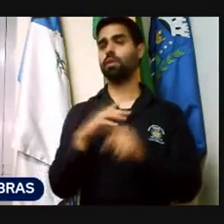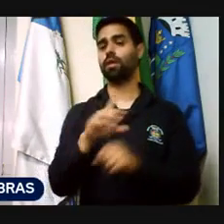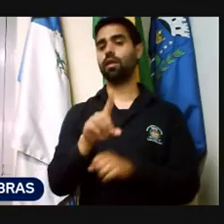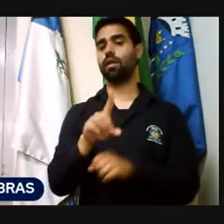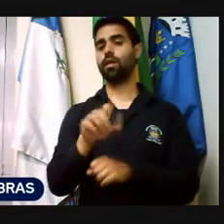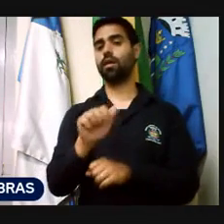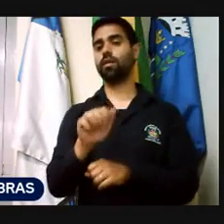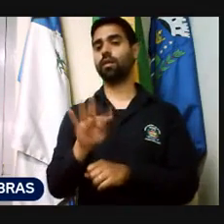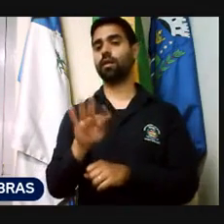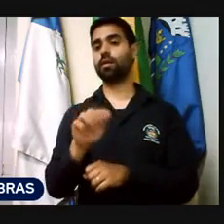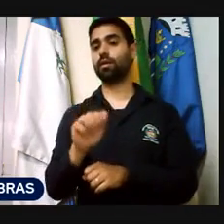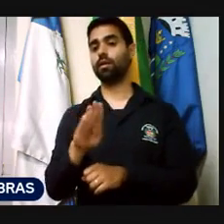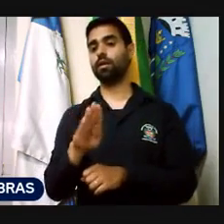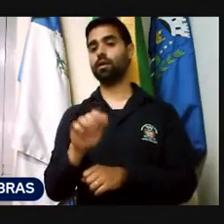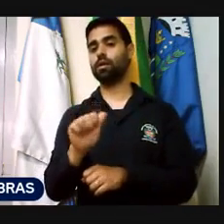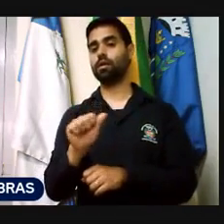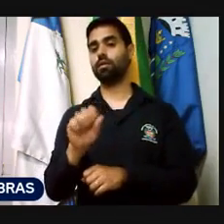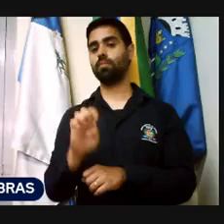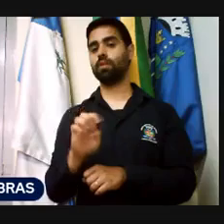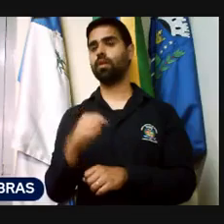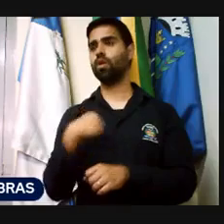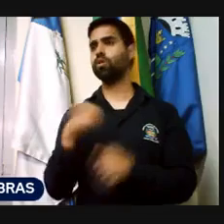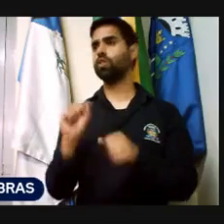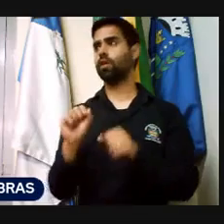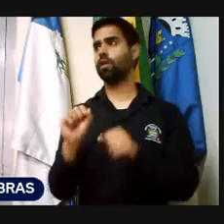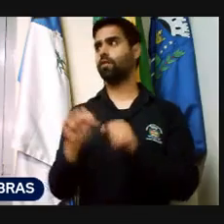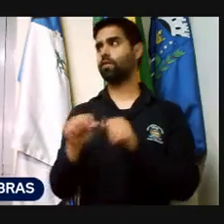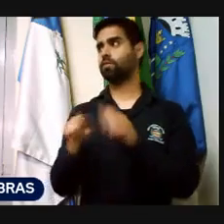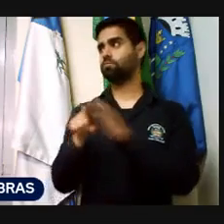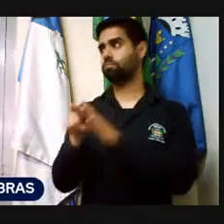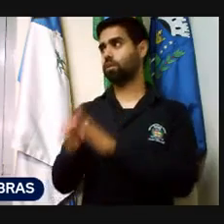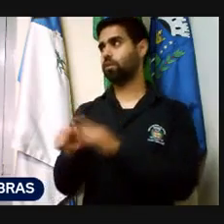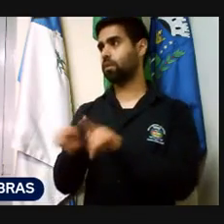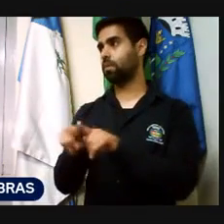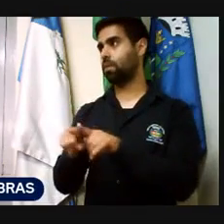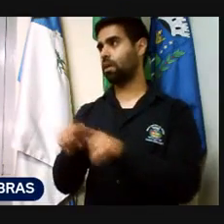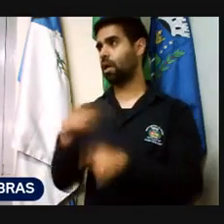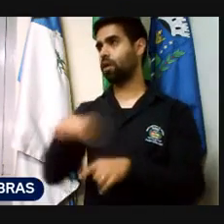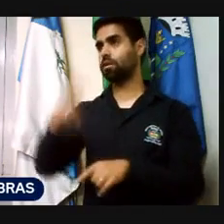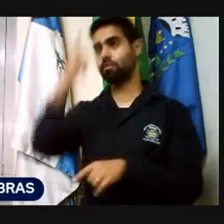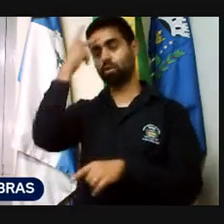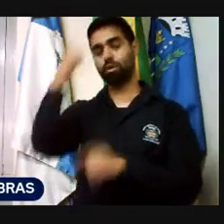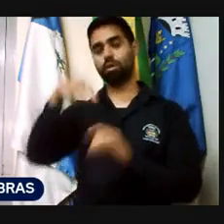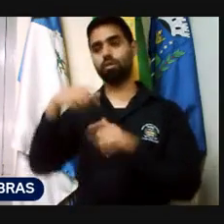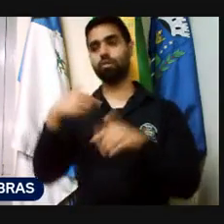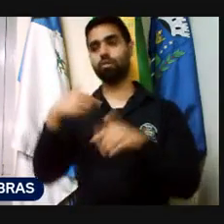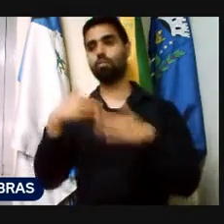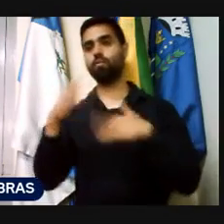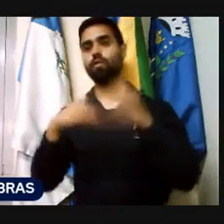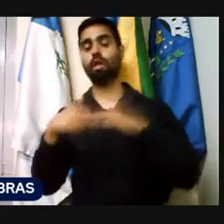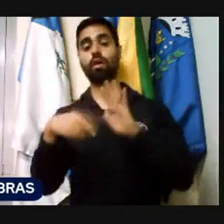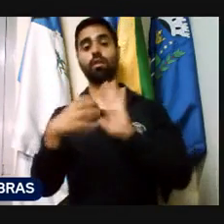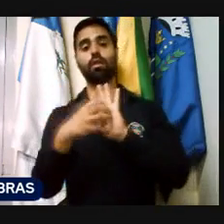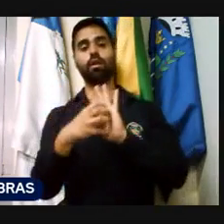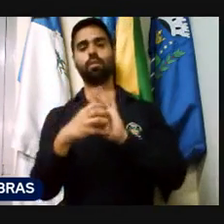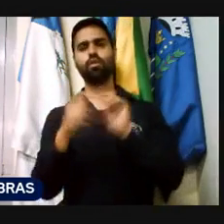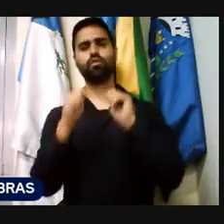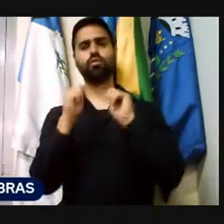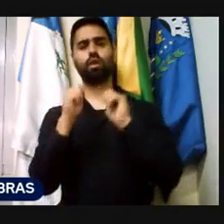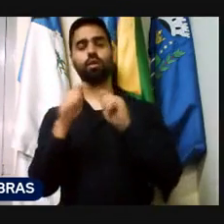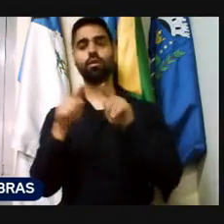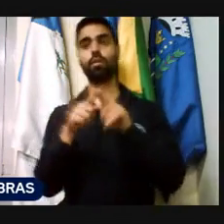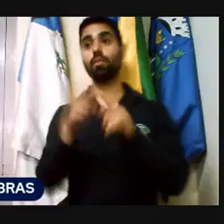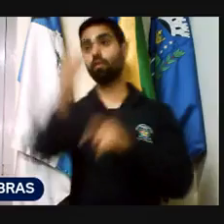base. Já mandei fazer um levantamento para a gente dar a data base dos servidores da Câmara. E a gente torce para que o